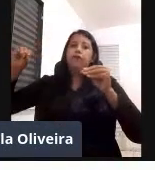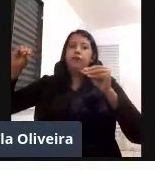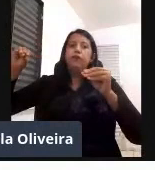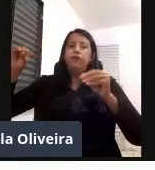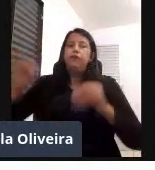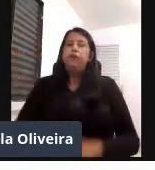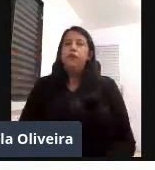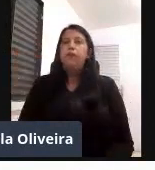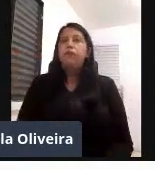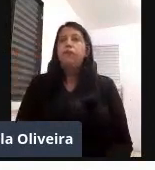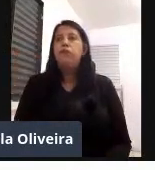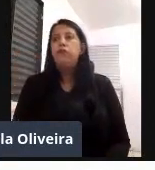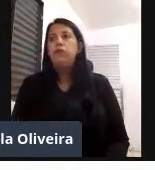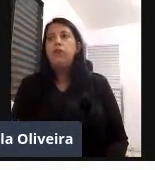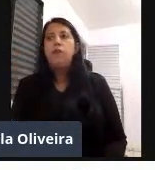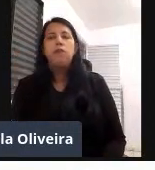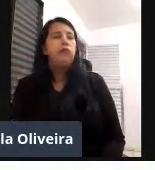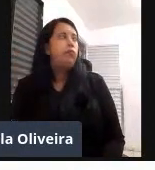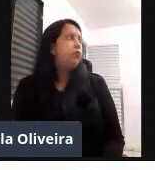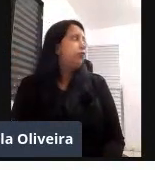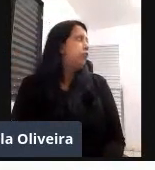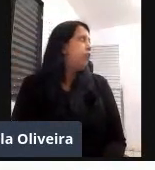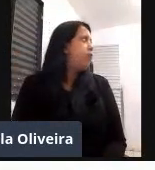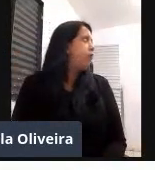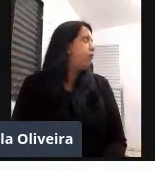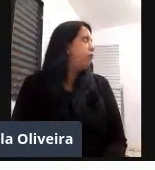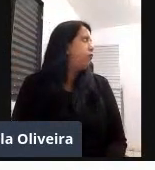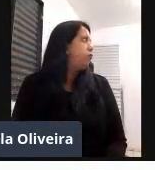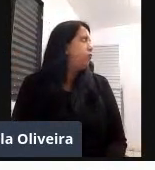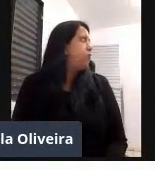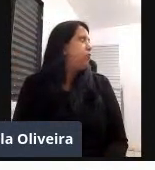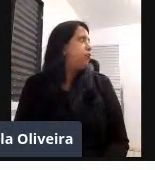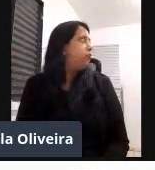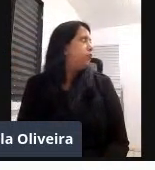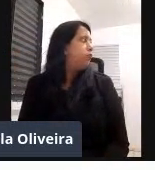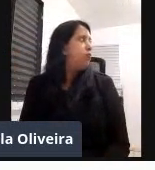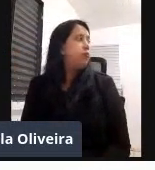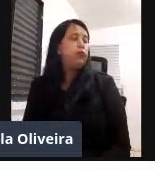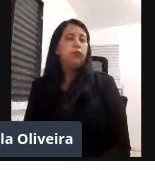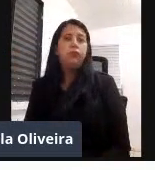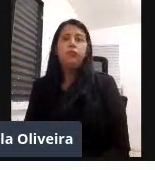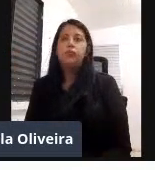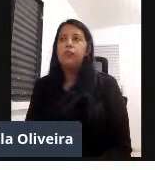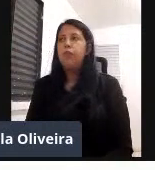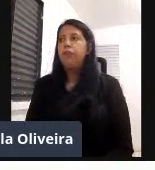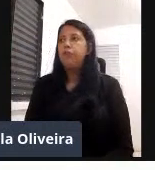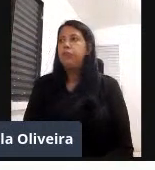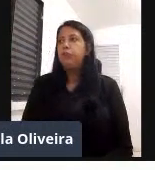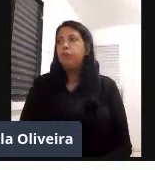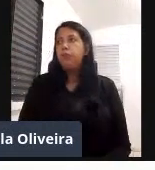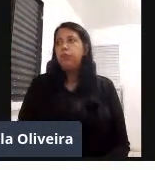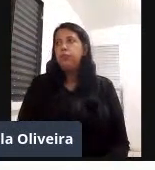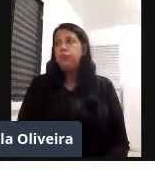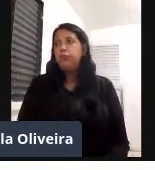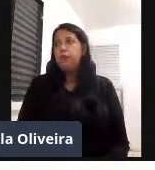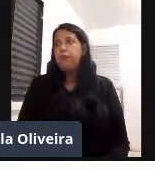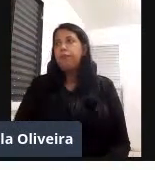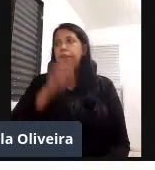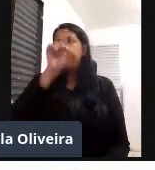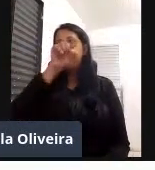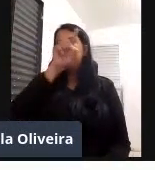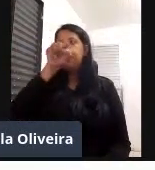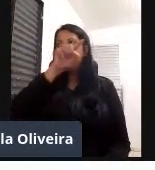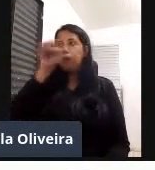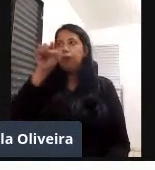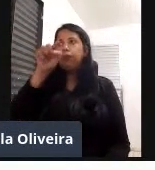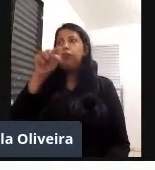ser interpretada. E o asteriscozinho bem aqui, todos os documentos que têm a parte